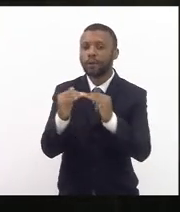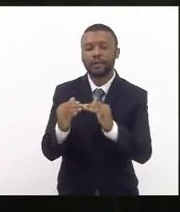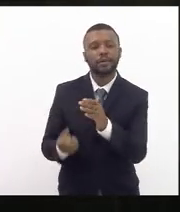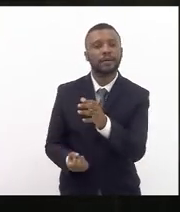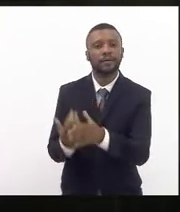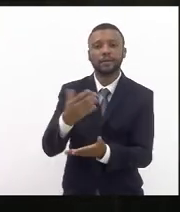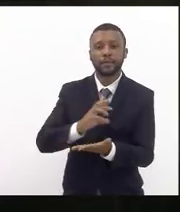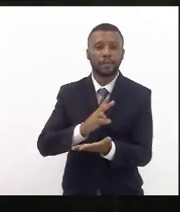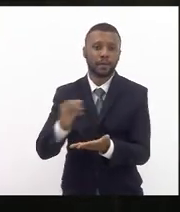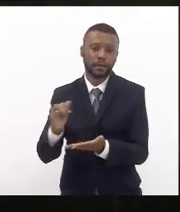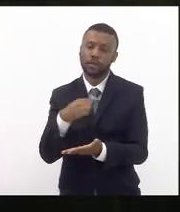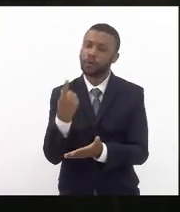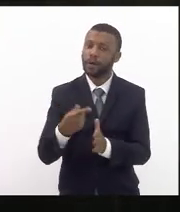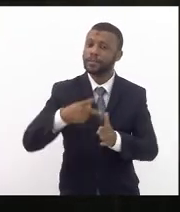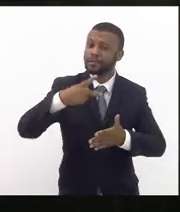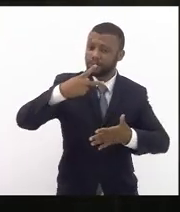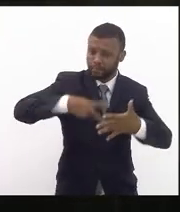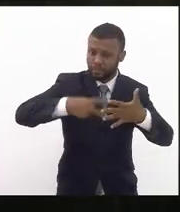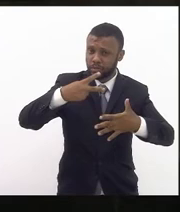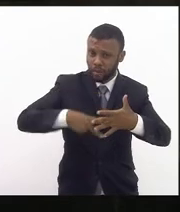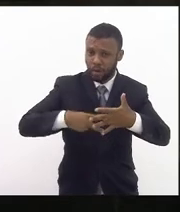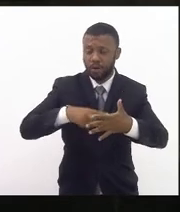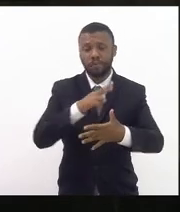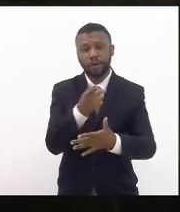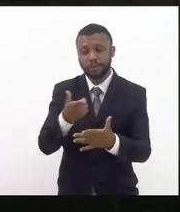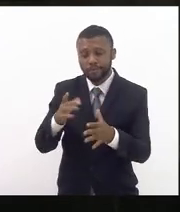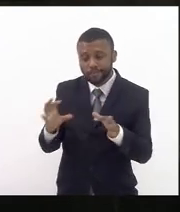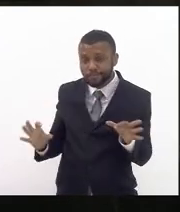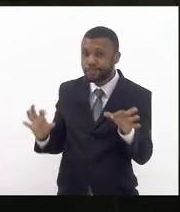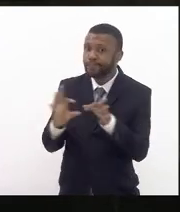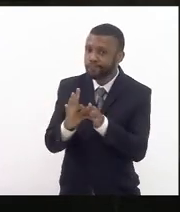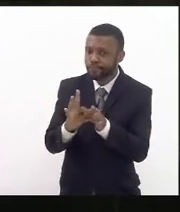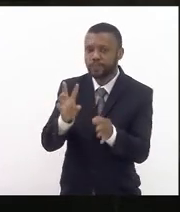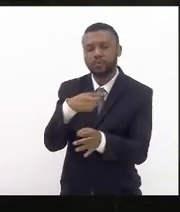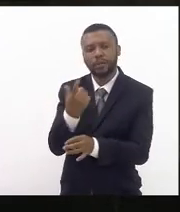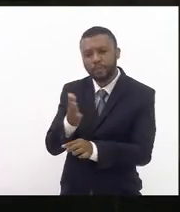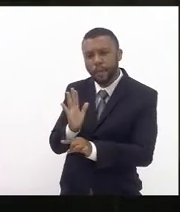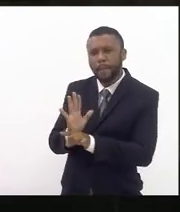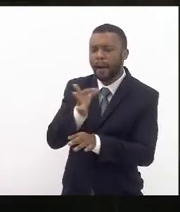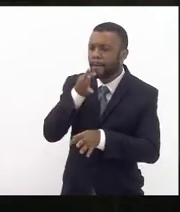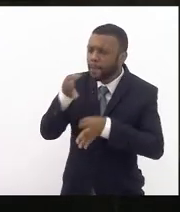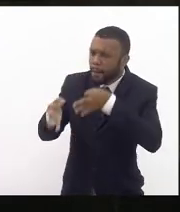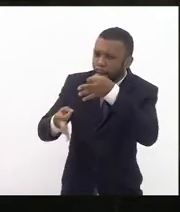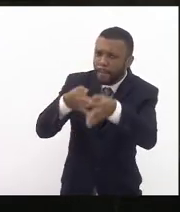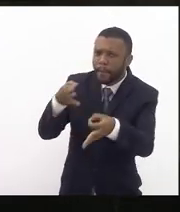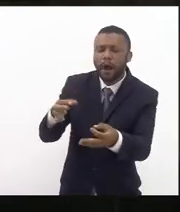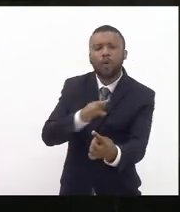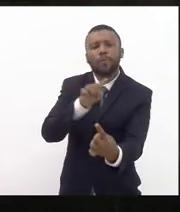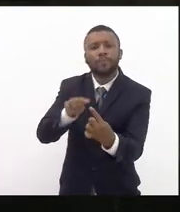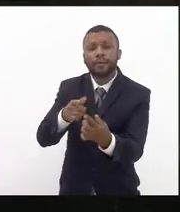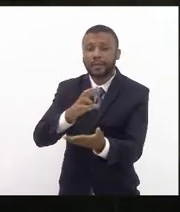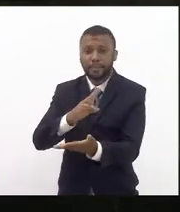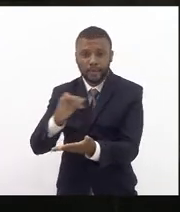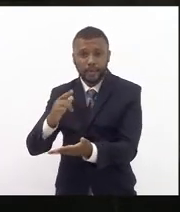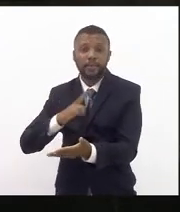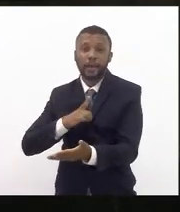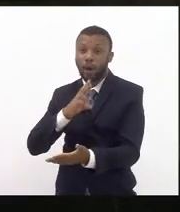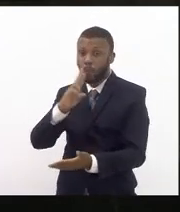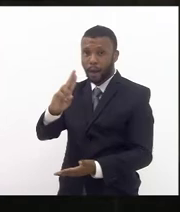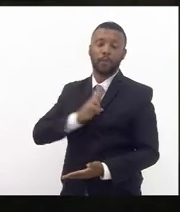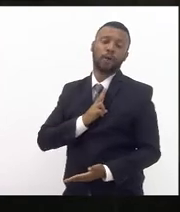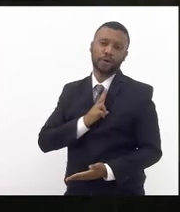do PSOL faremos parte desse processo e contribuiremos para que essa CPI tenha o resultado que todos